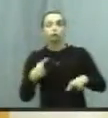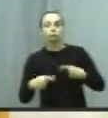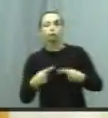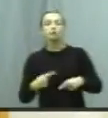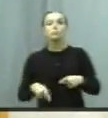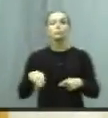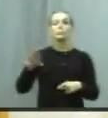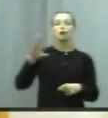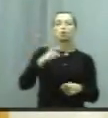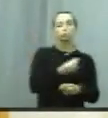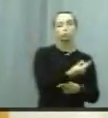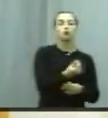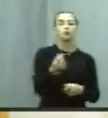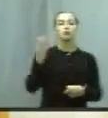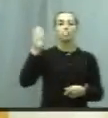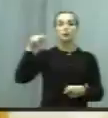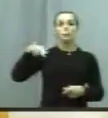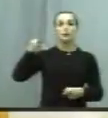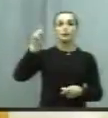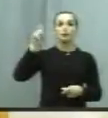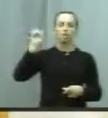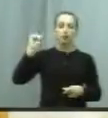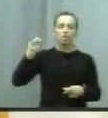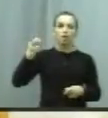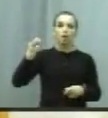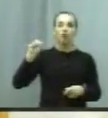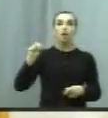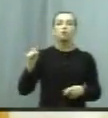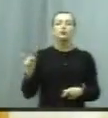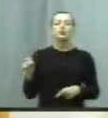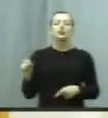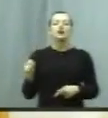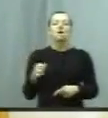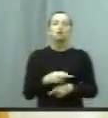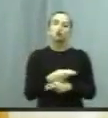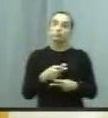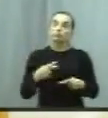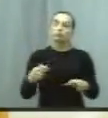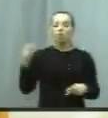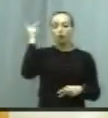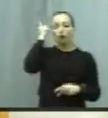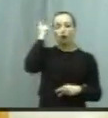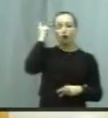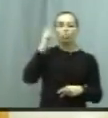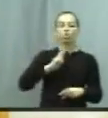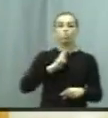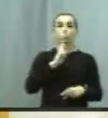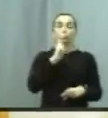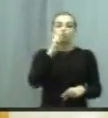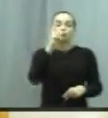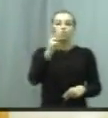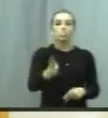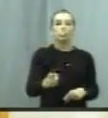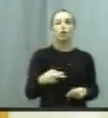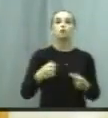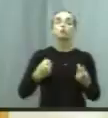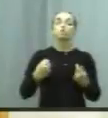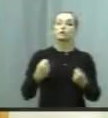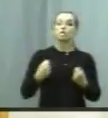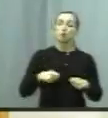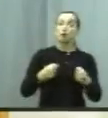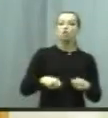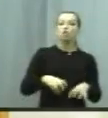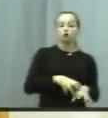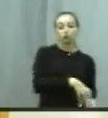investir em frota própria o processo que está acontecendo em são paulo hoje como resposta a uma reivindicação de melhoria pelo